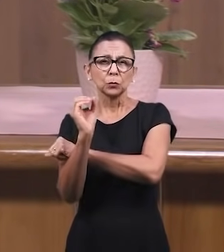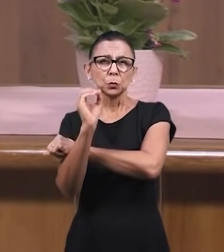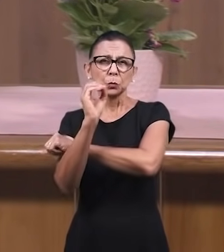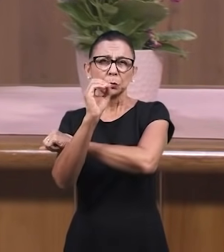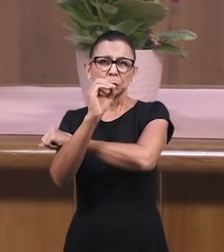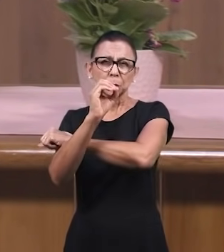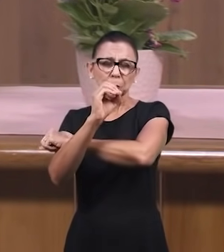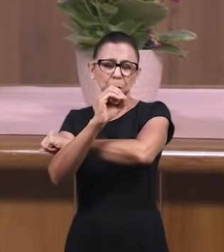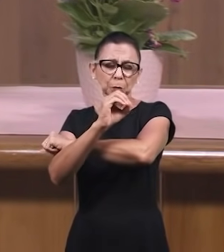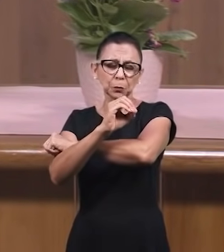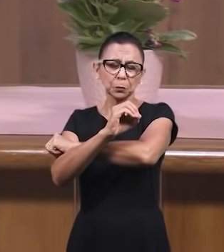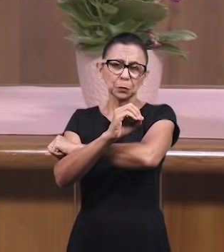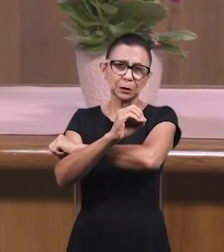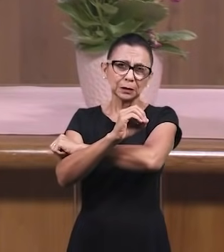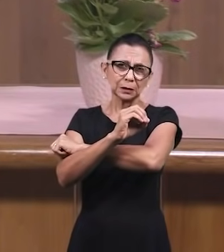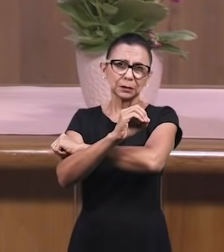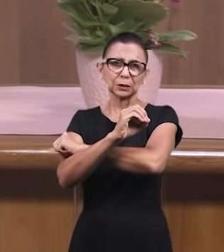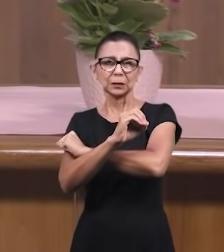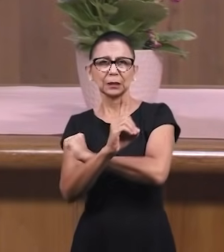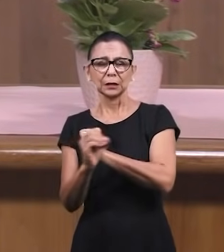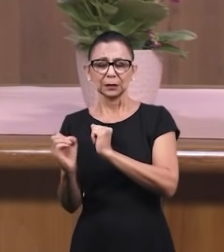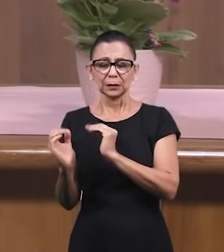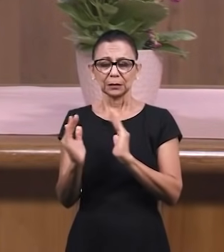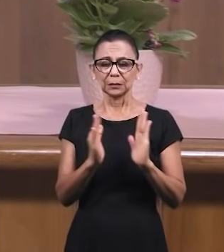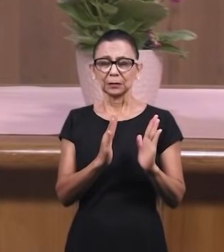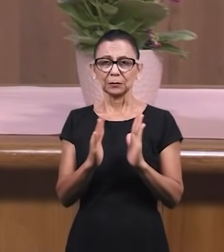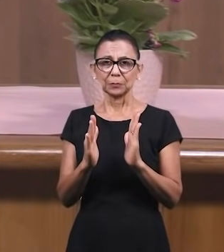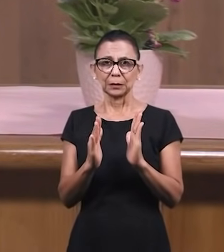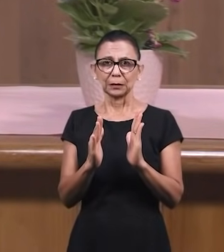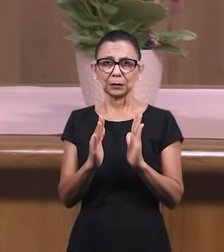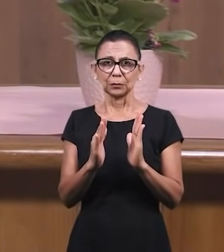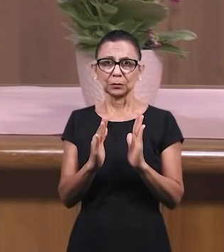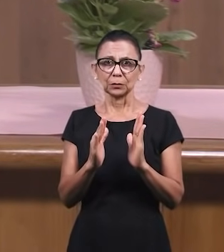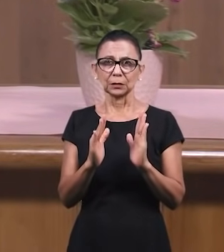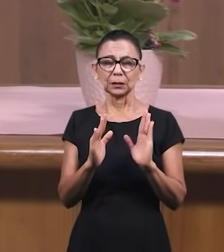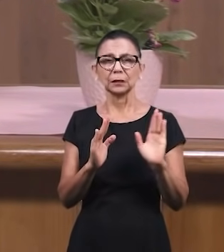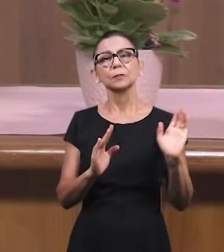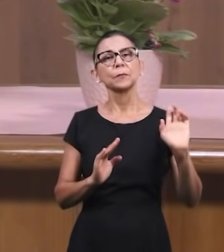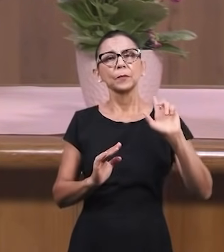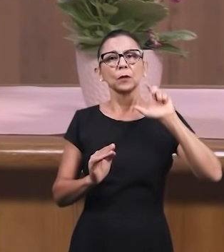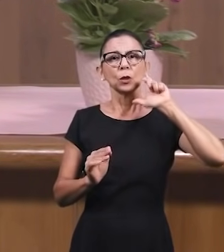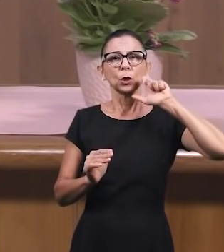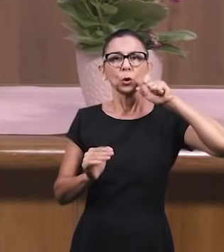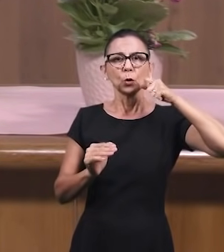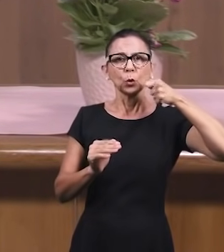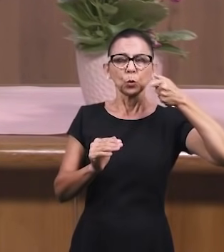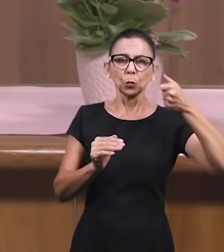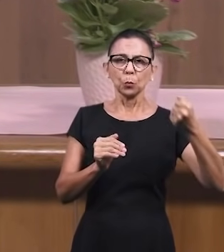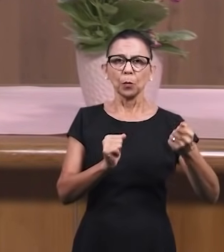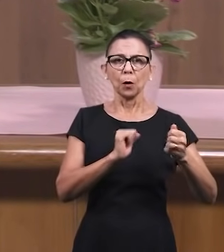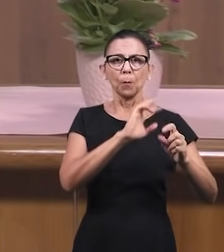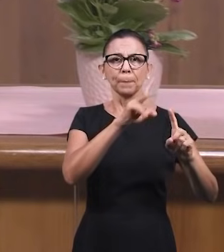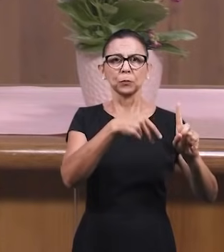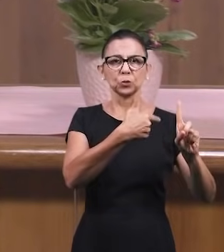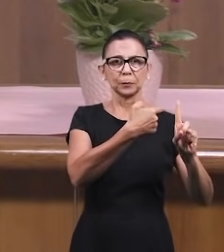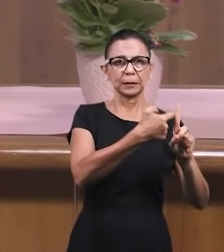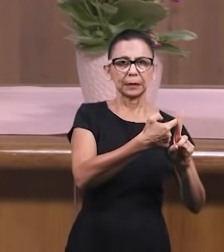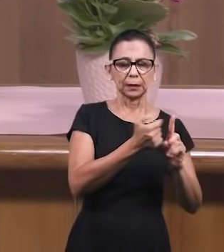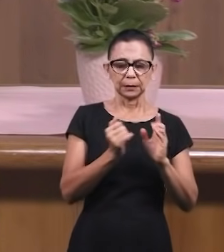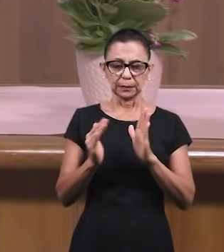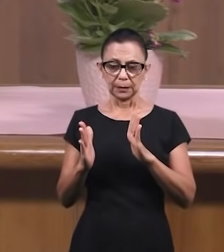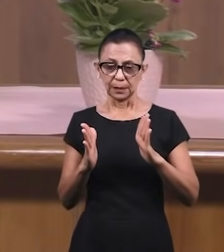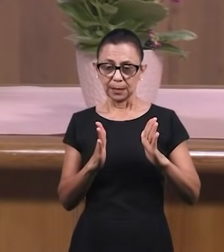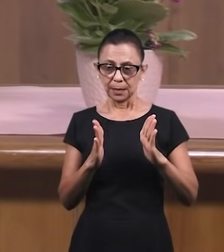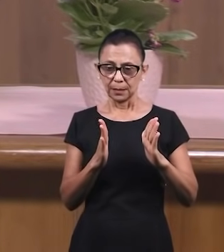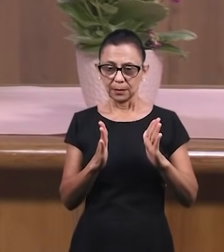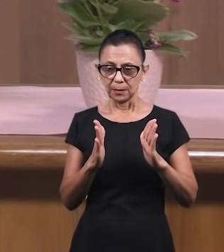da multiplicação dos pães e o momento em que eles entram no barco, a Bíblia diz que era